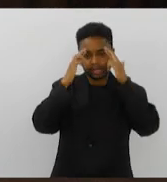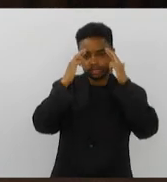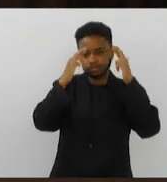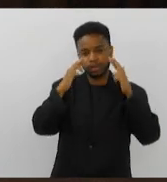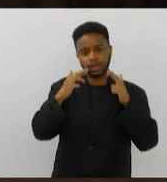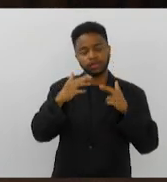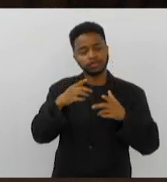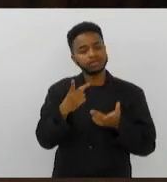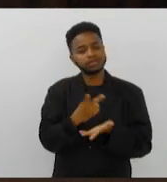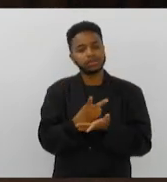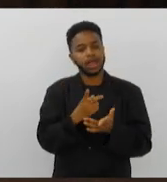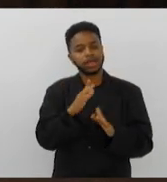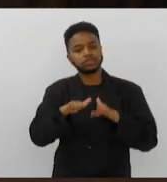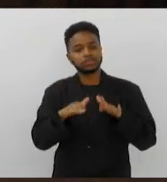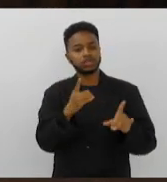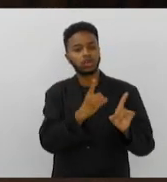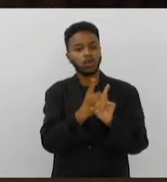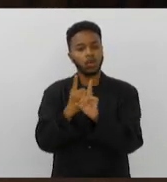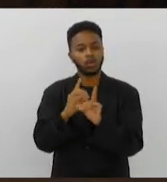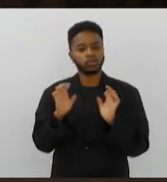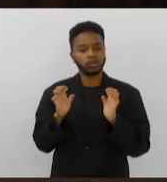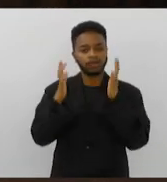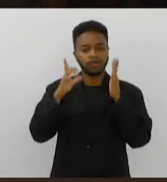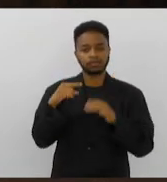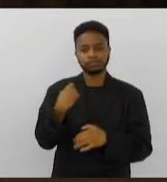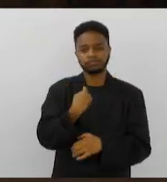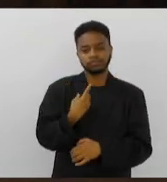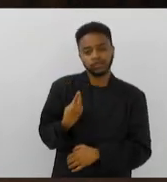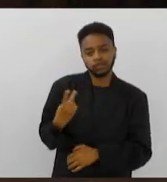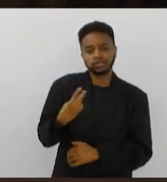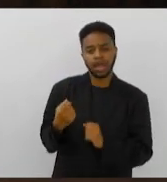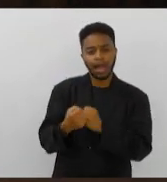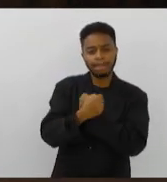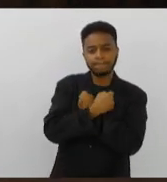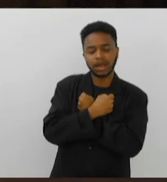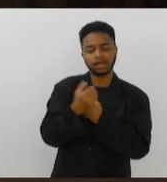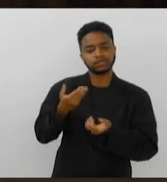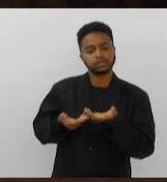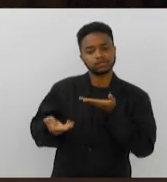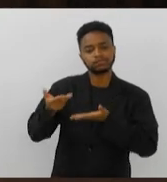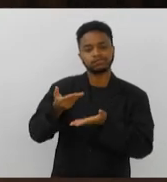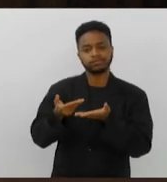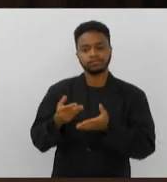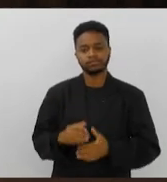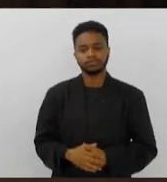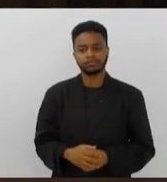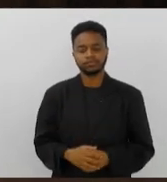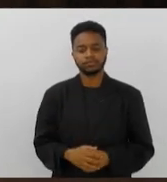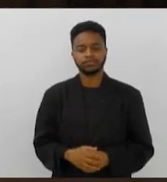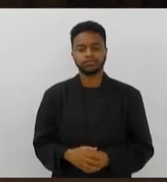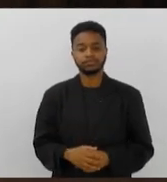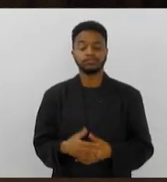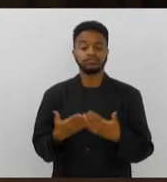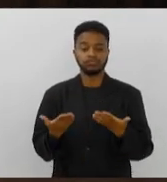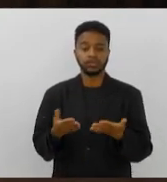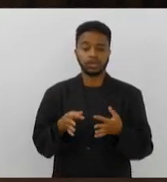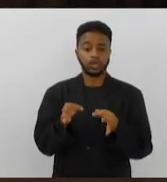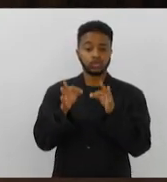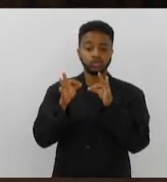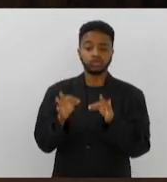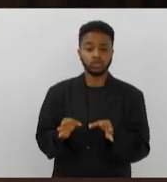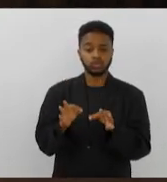em alguns eventos que a gente se abraça né e a gente se confraterniza e nada mais justo